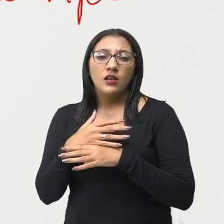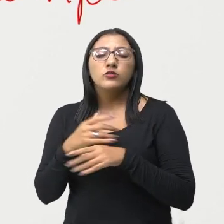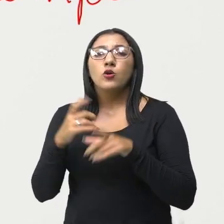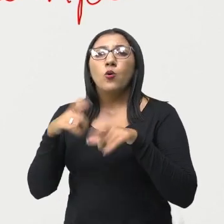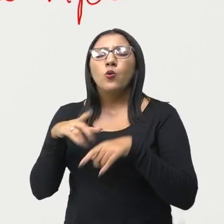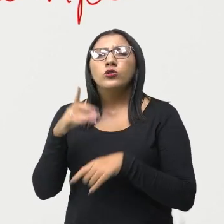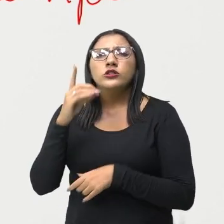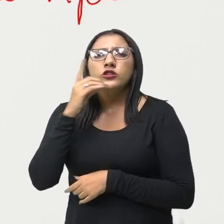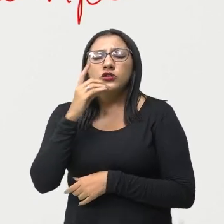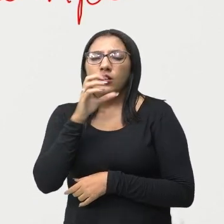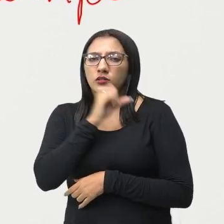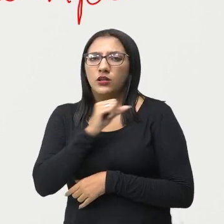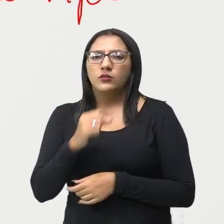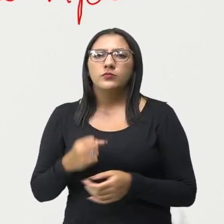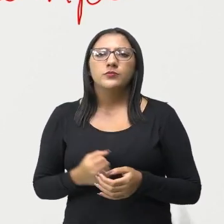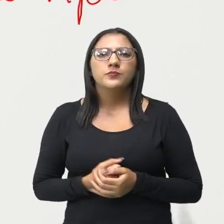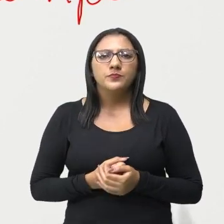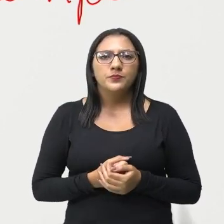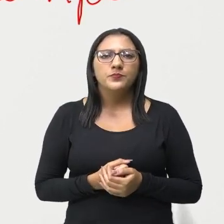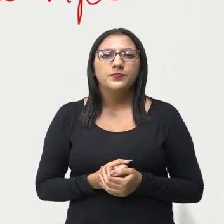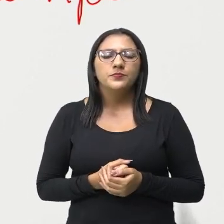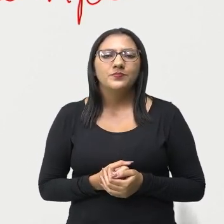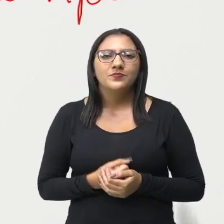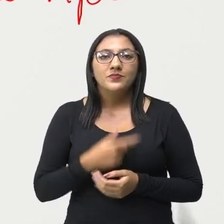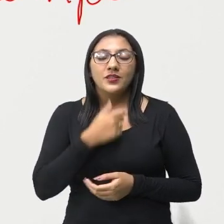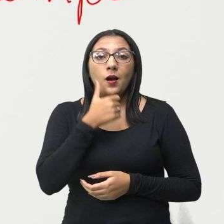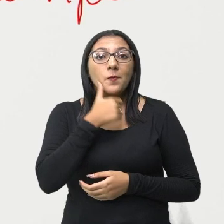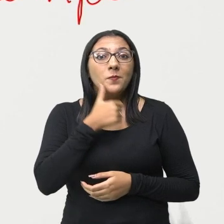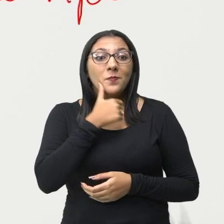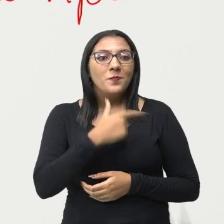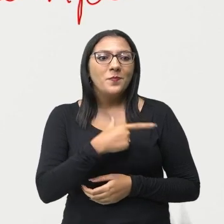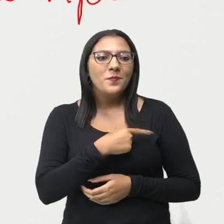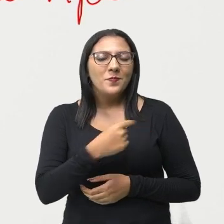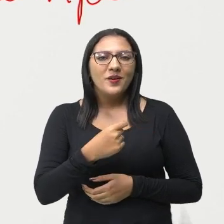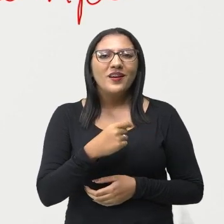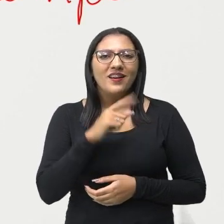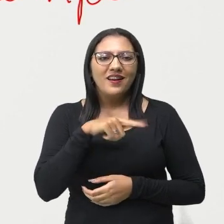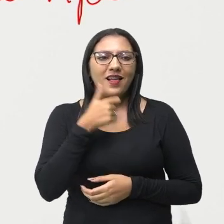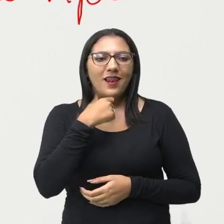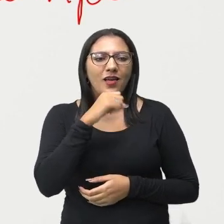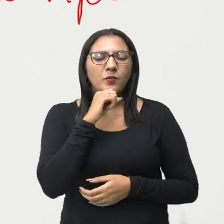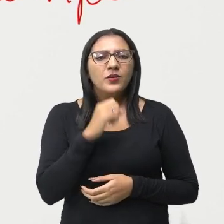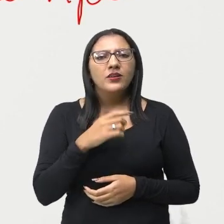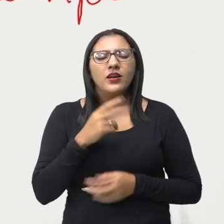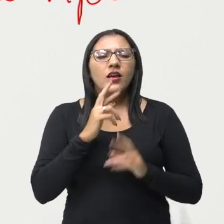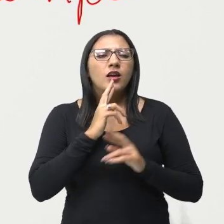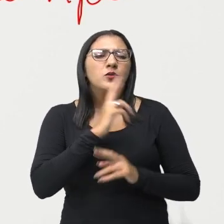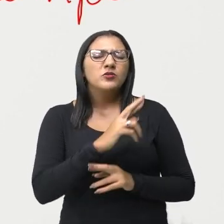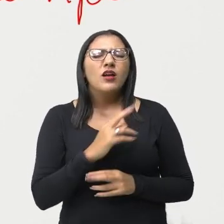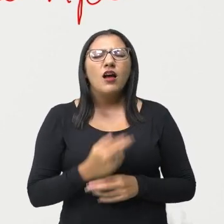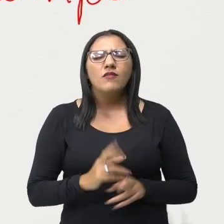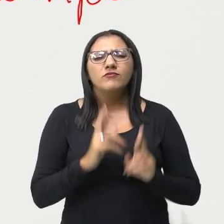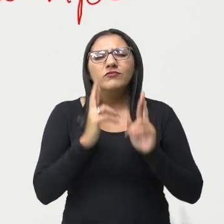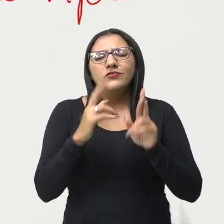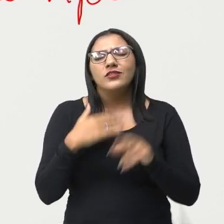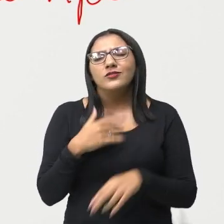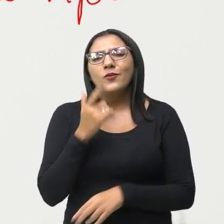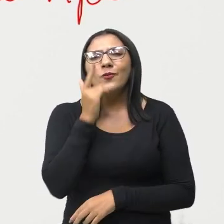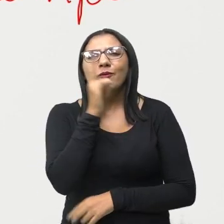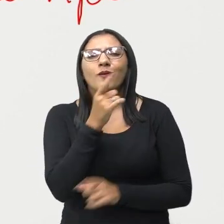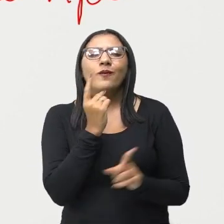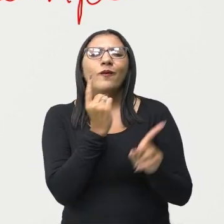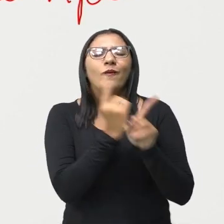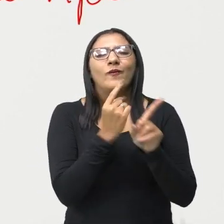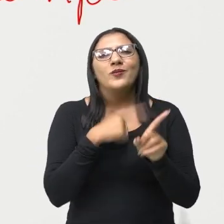O depoimento da mãe de Li. Eu finalmente encontrei meu bebê, certo?